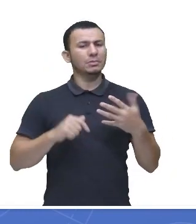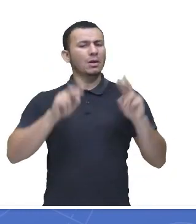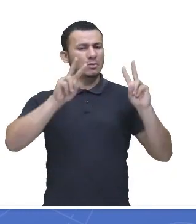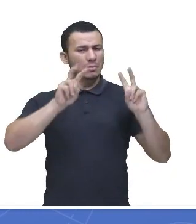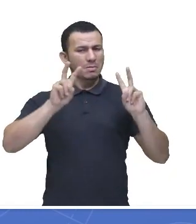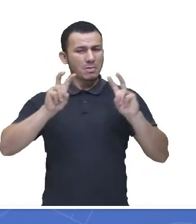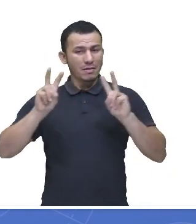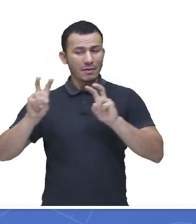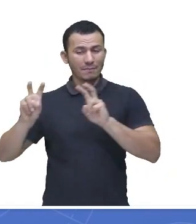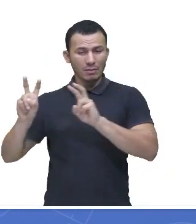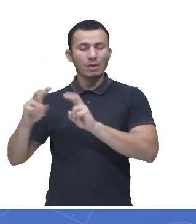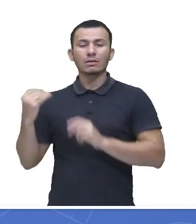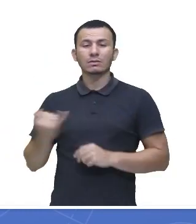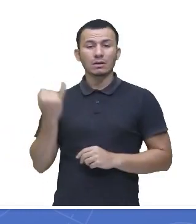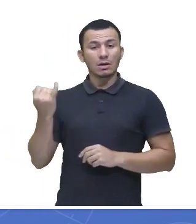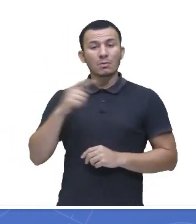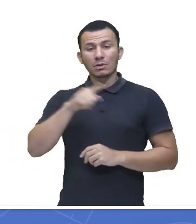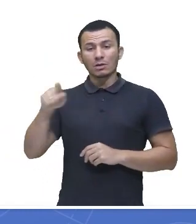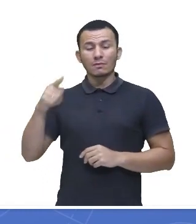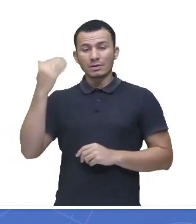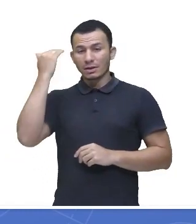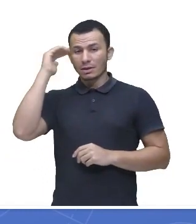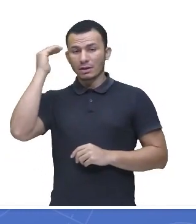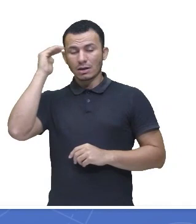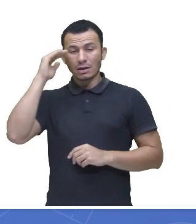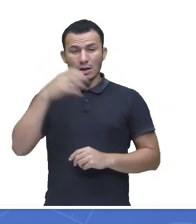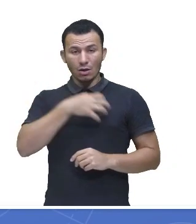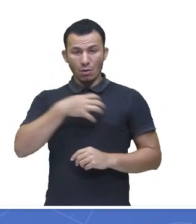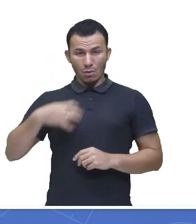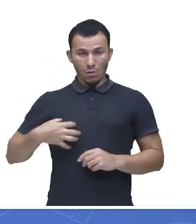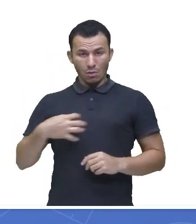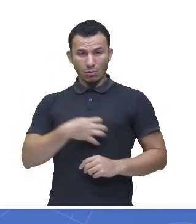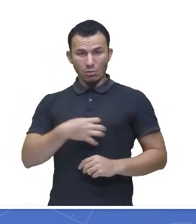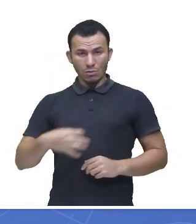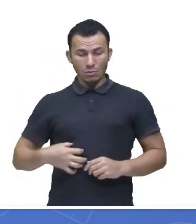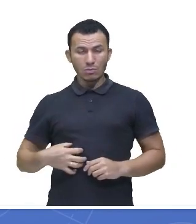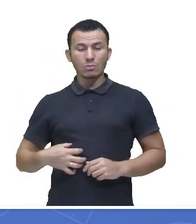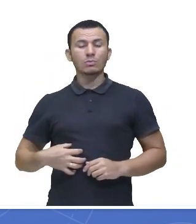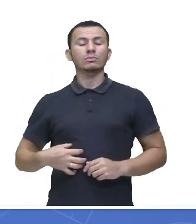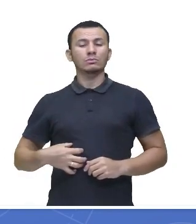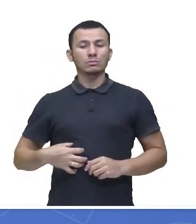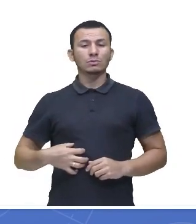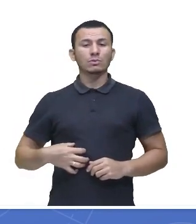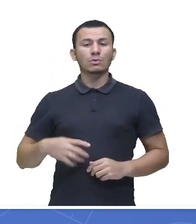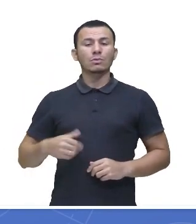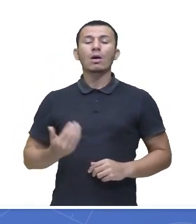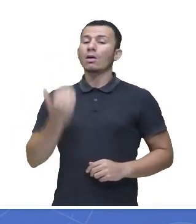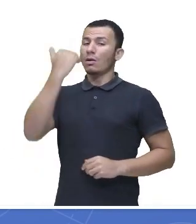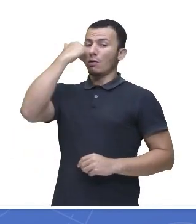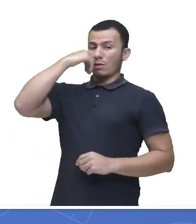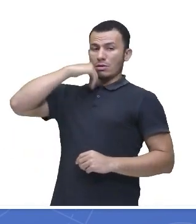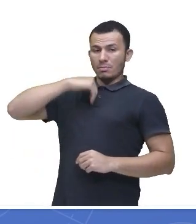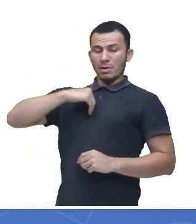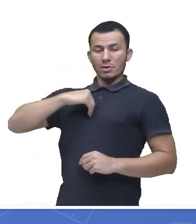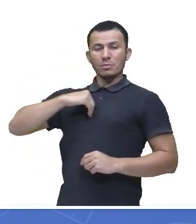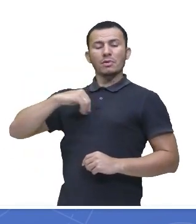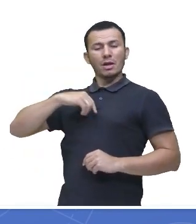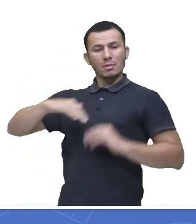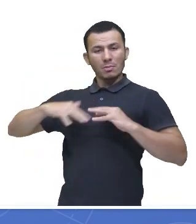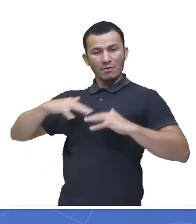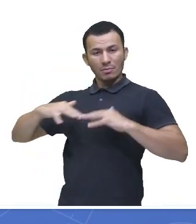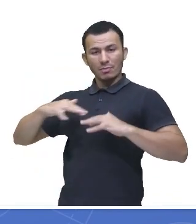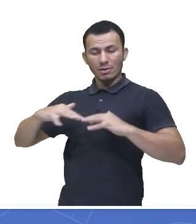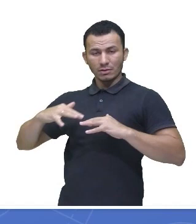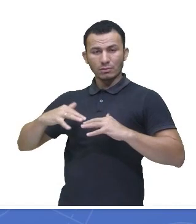órgãos e é importante que você observe o órgão, o que o alimento sofre ali, né? O que ele vai sofrer